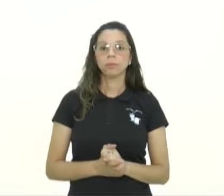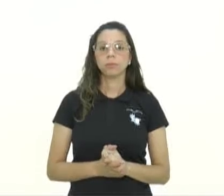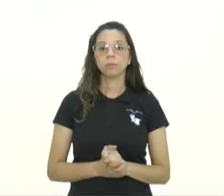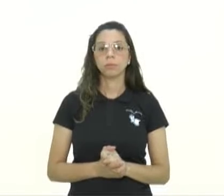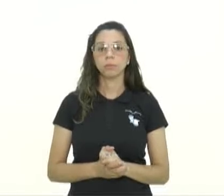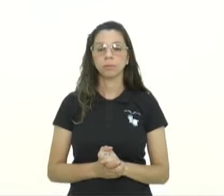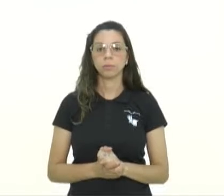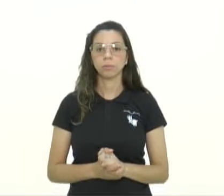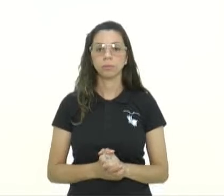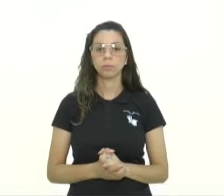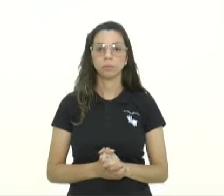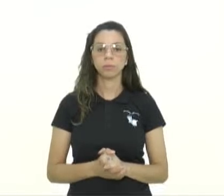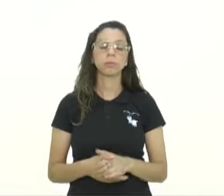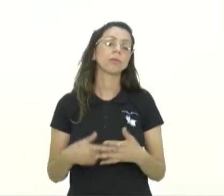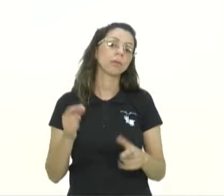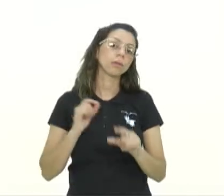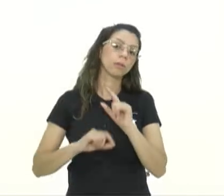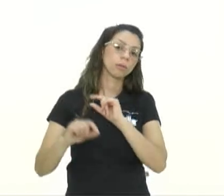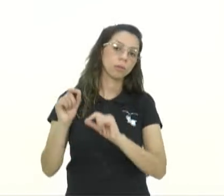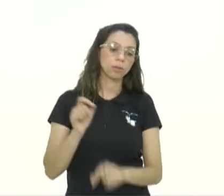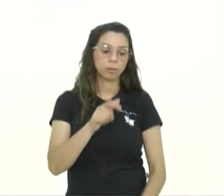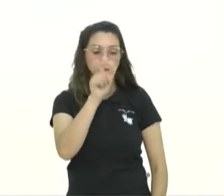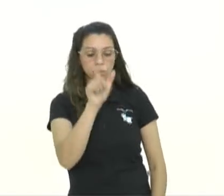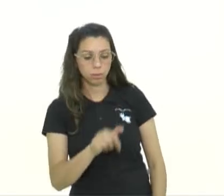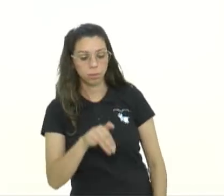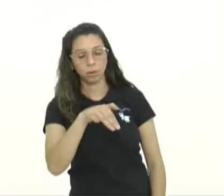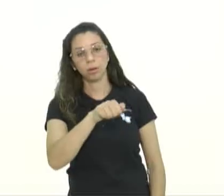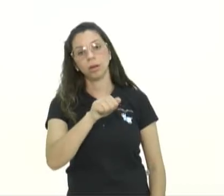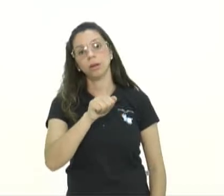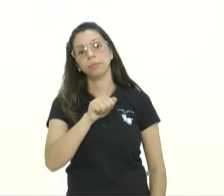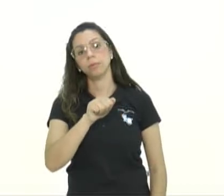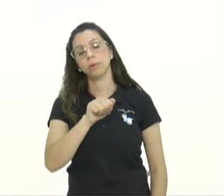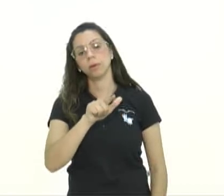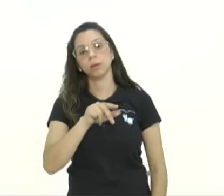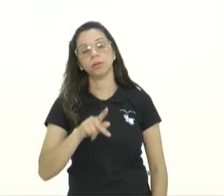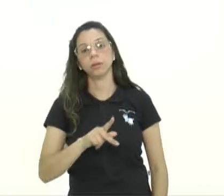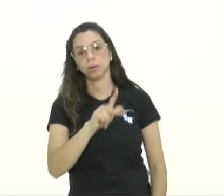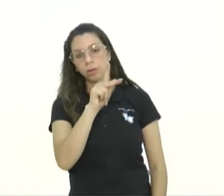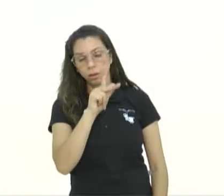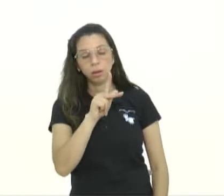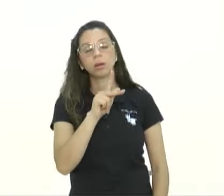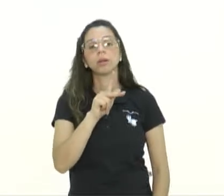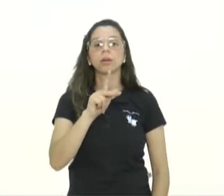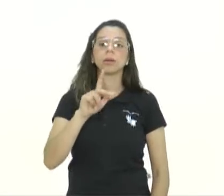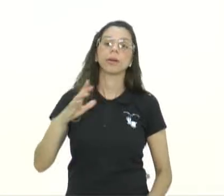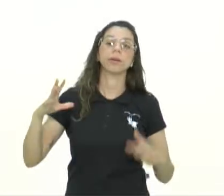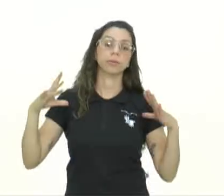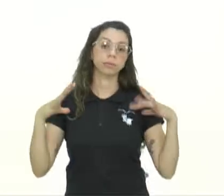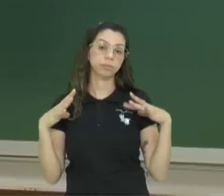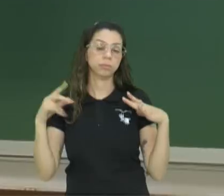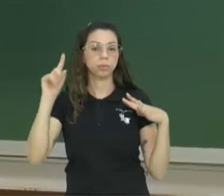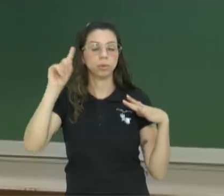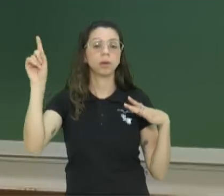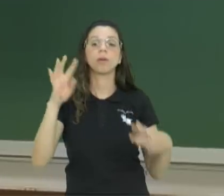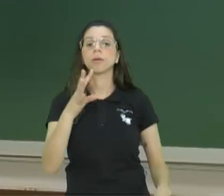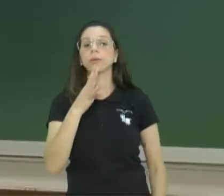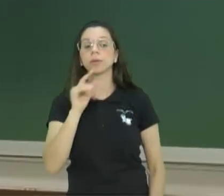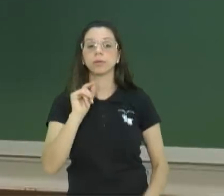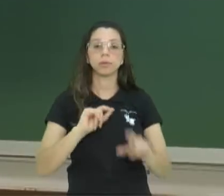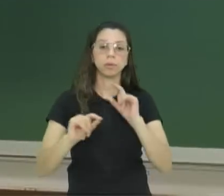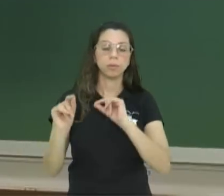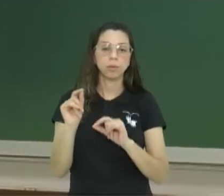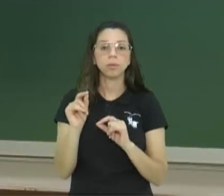their background. Então, está dizendo ali que o Martin Luther King Day, esse dia de feriado, é conhecido como um dia